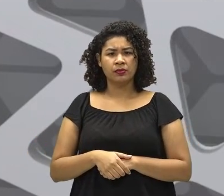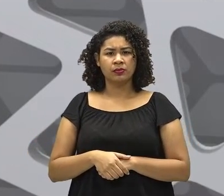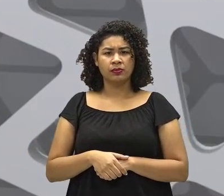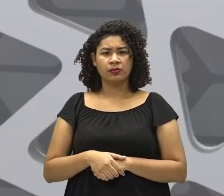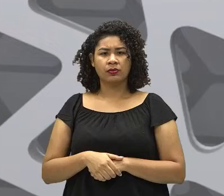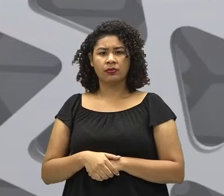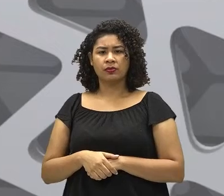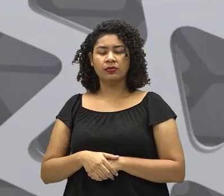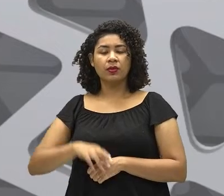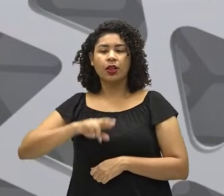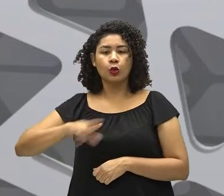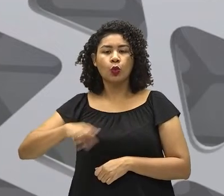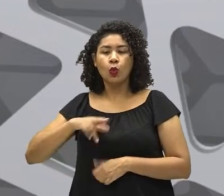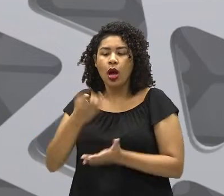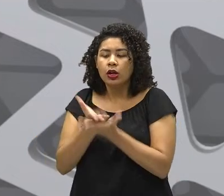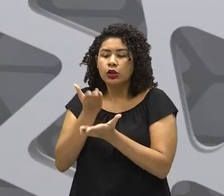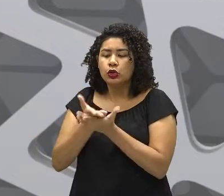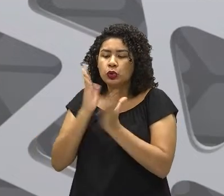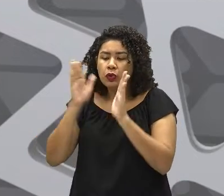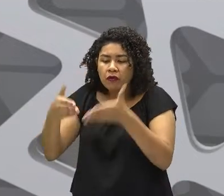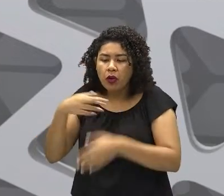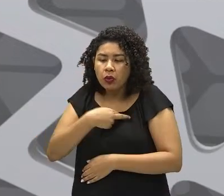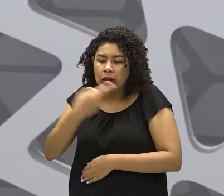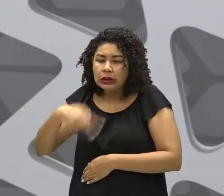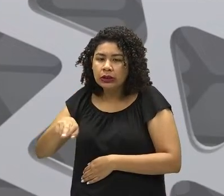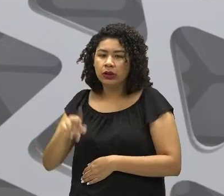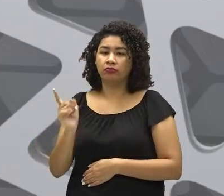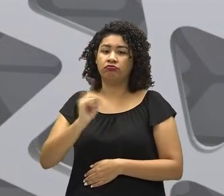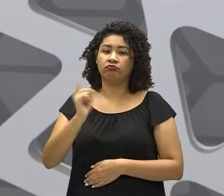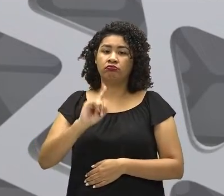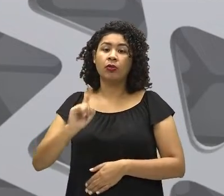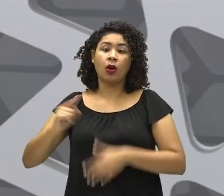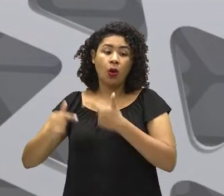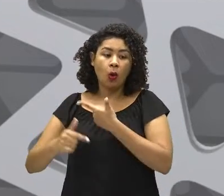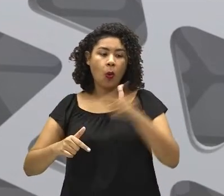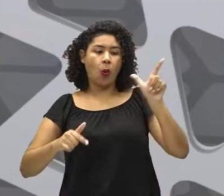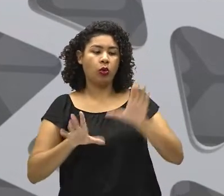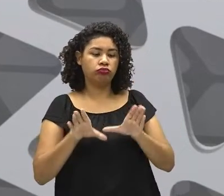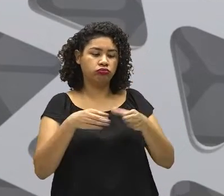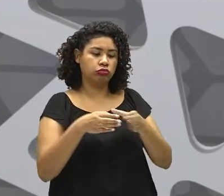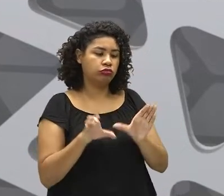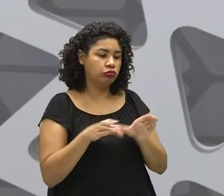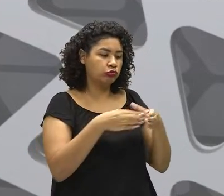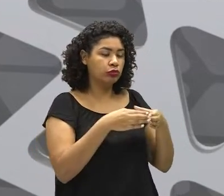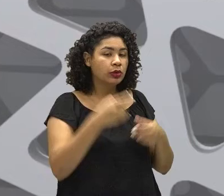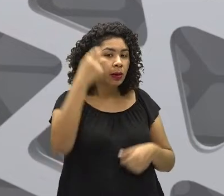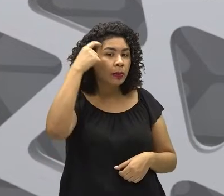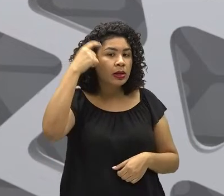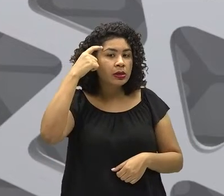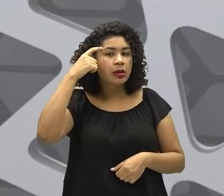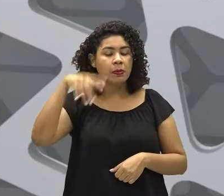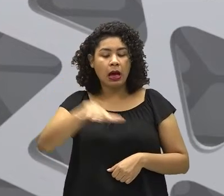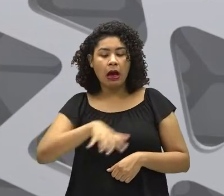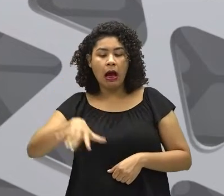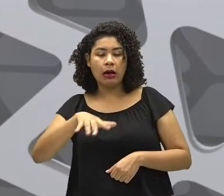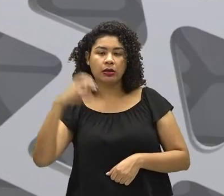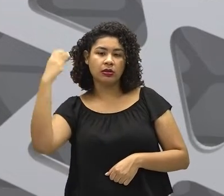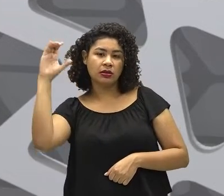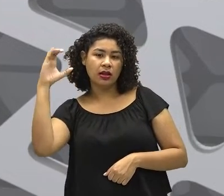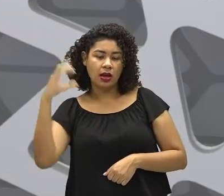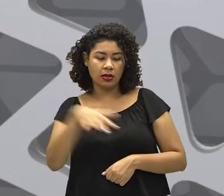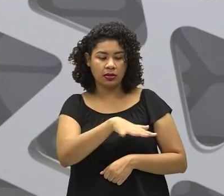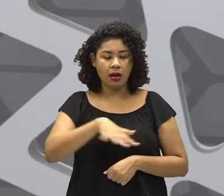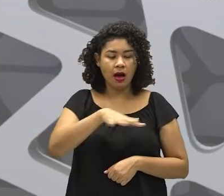estudo ligadas à igreja, mas também formas de pensamento atreladas ao cientificismo, ao racionalismo,